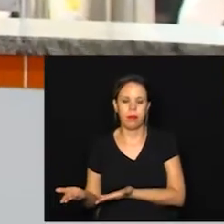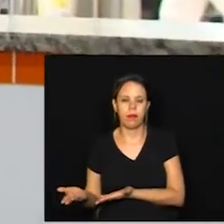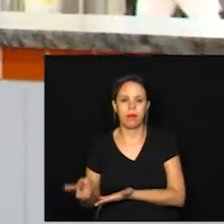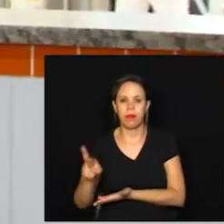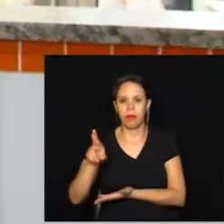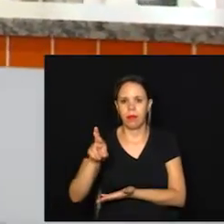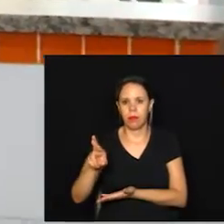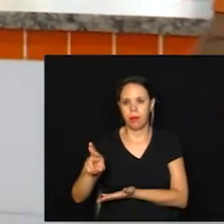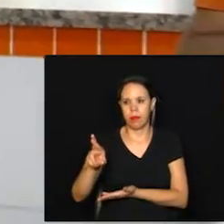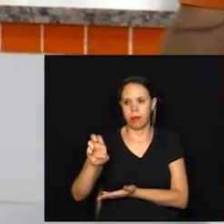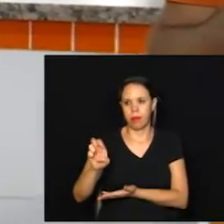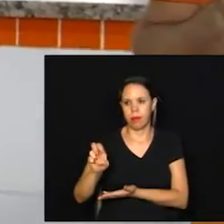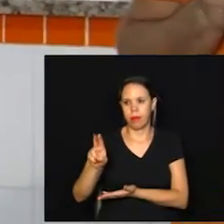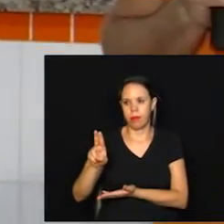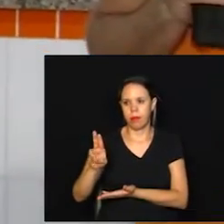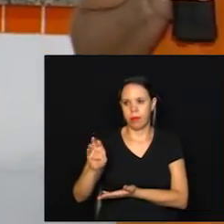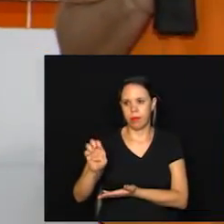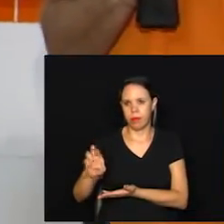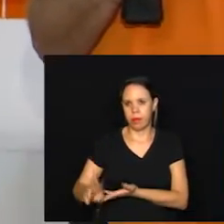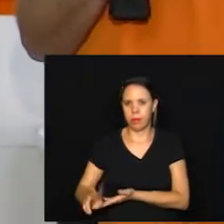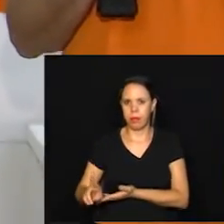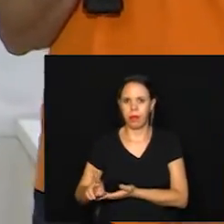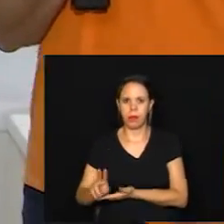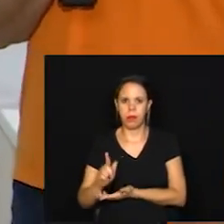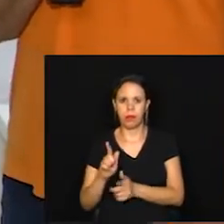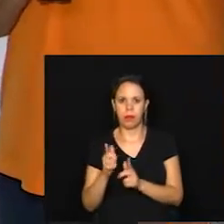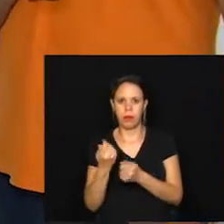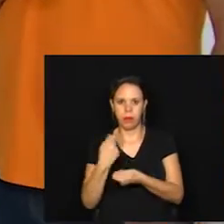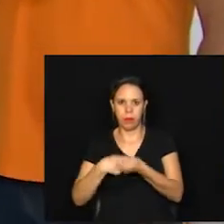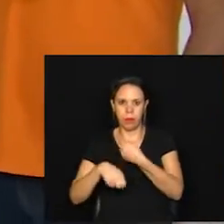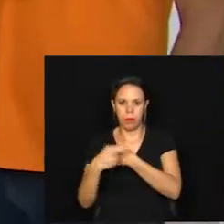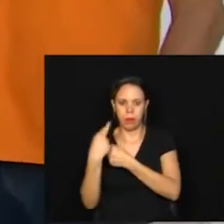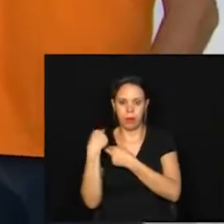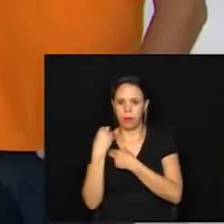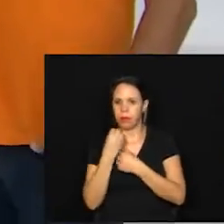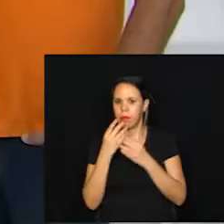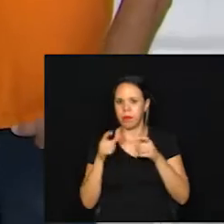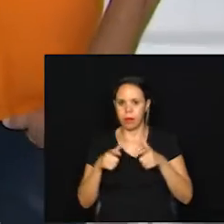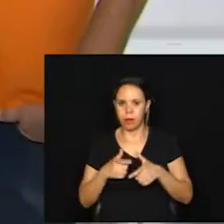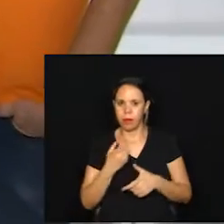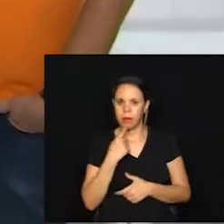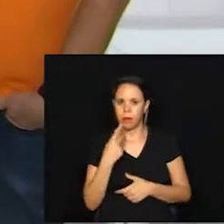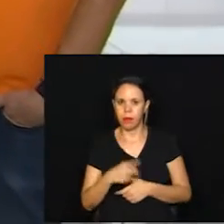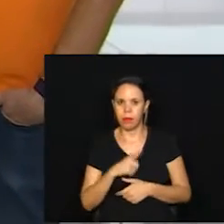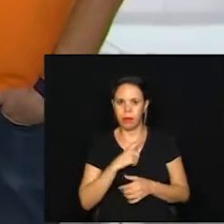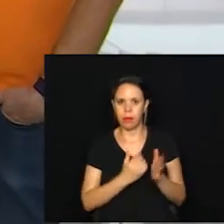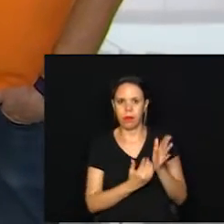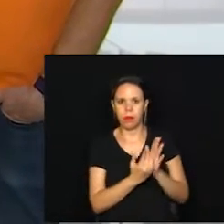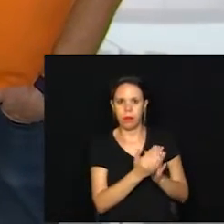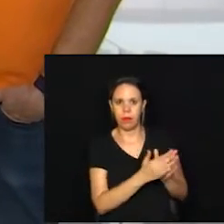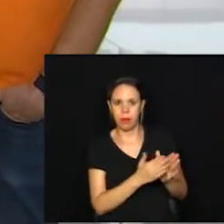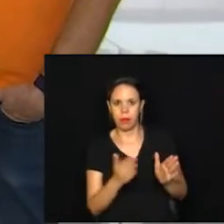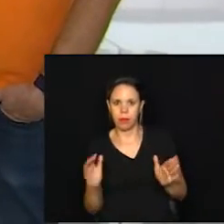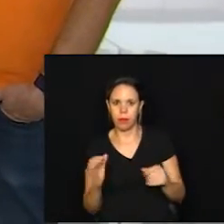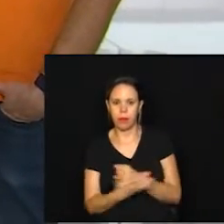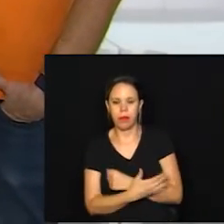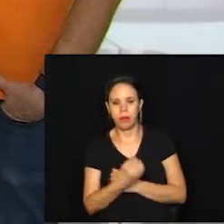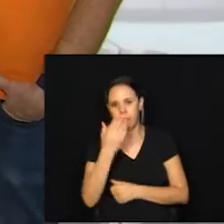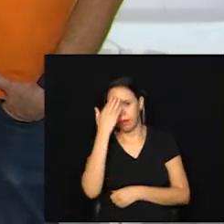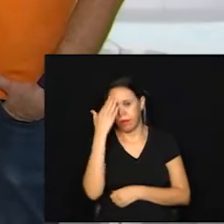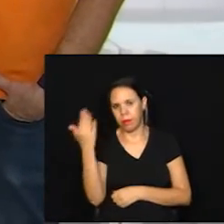ele que é gestor do Bom Prato aqui de Campinas. Vai contar um pouco a respeito dessa demanda. Teve um aumento durante a pandemia, Reuber?